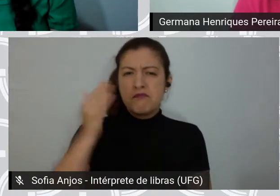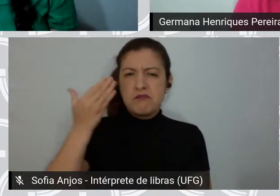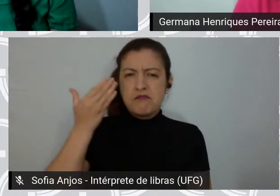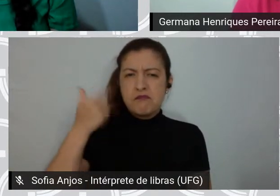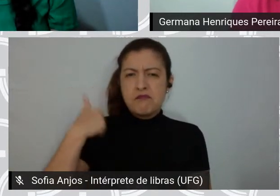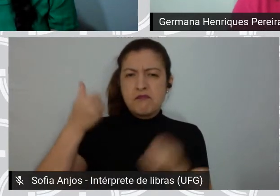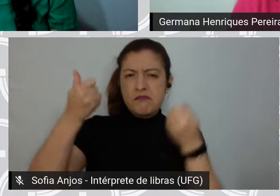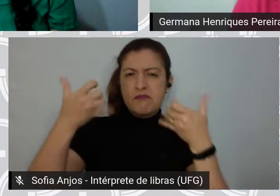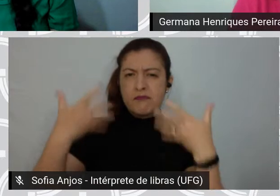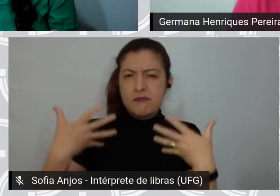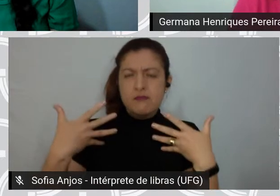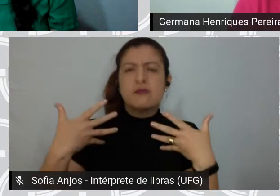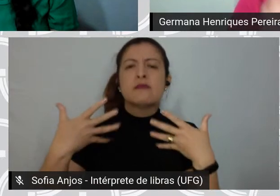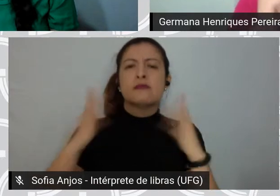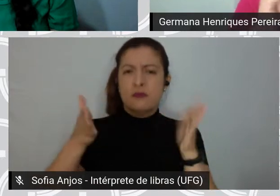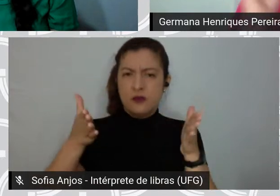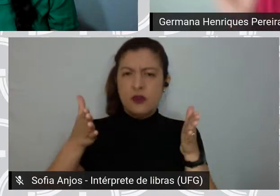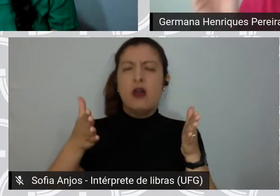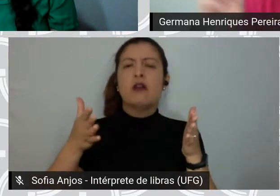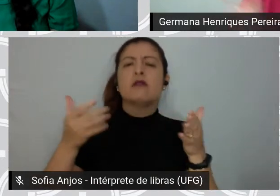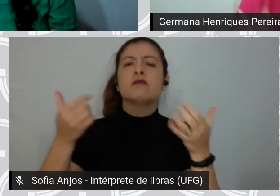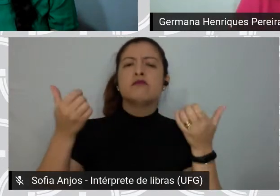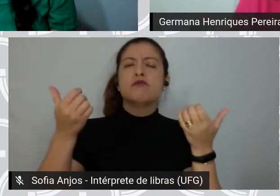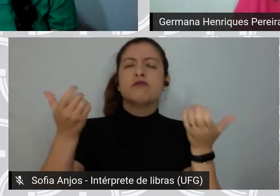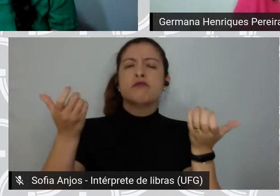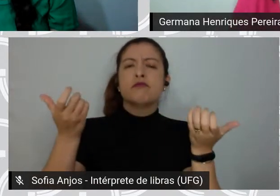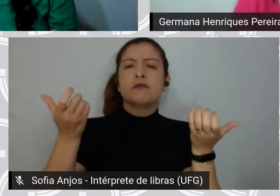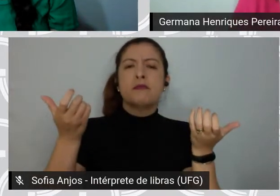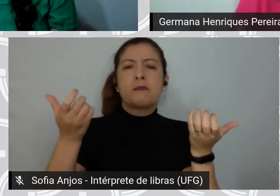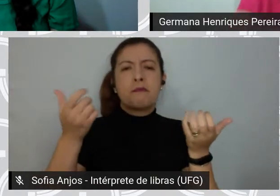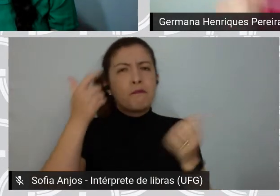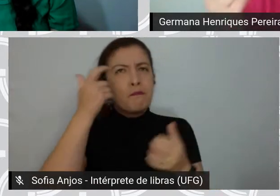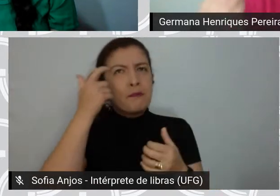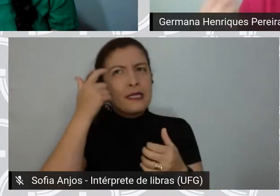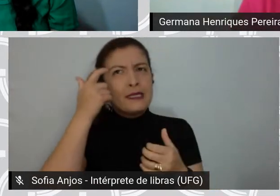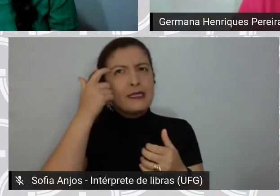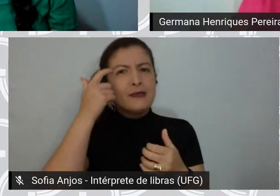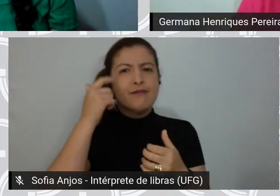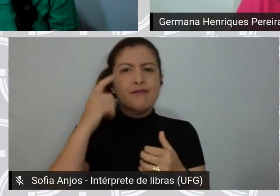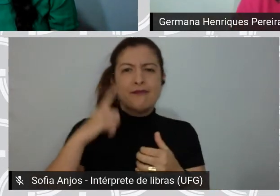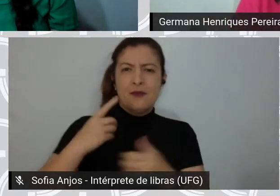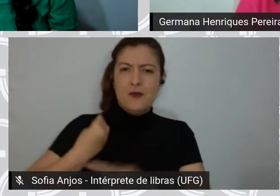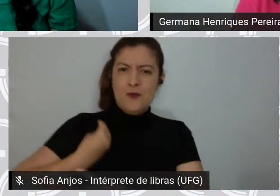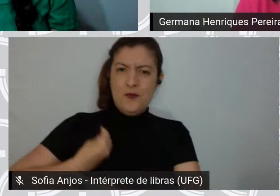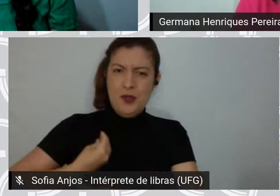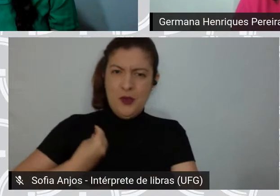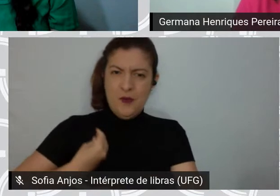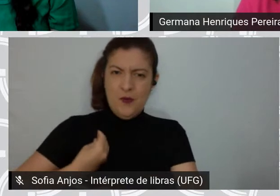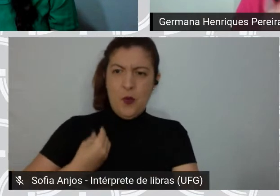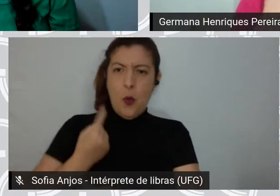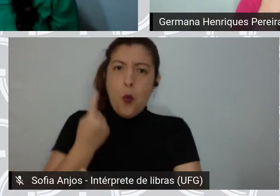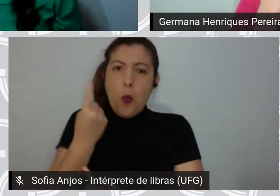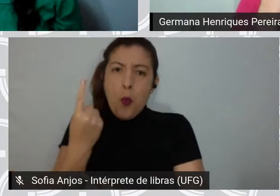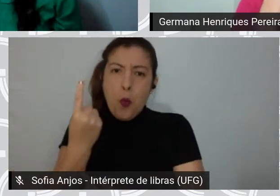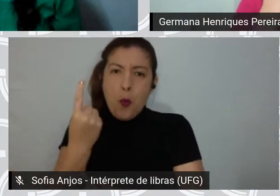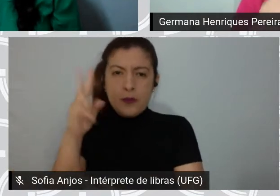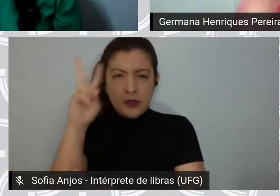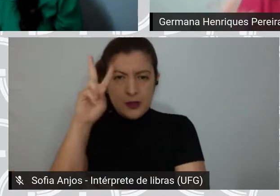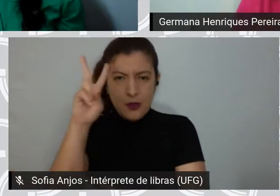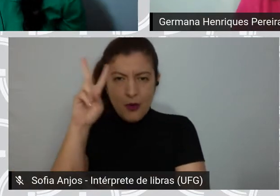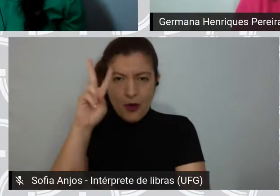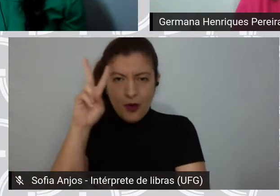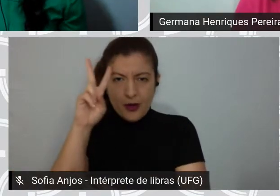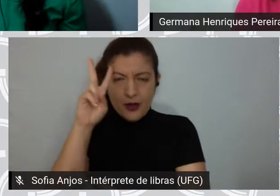mencionava, dizer que existe a história da tradução ou uma história da tradução.